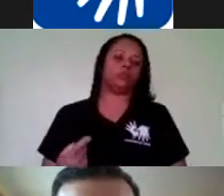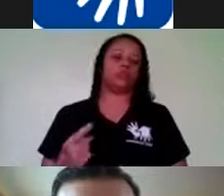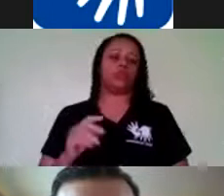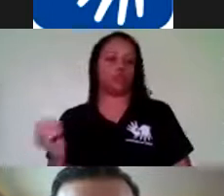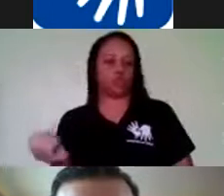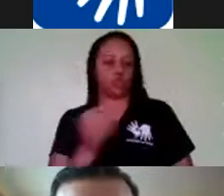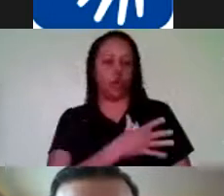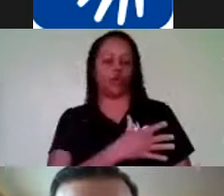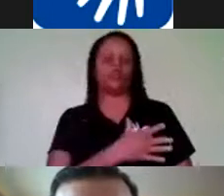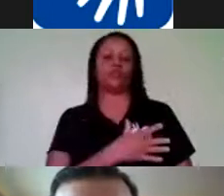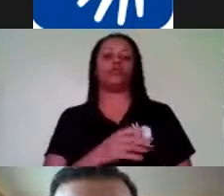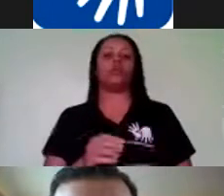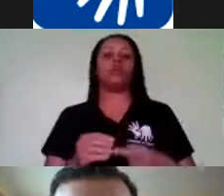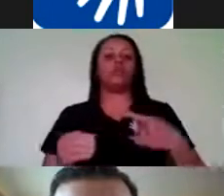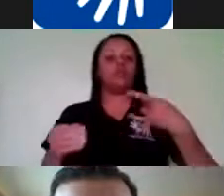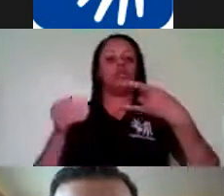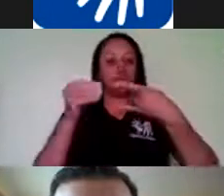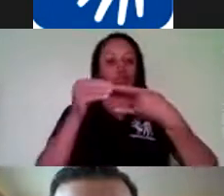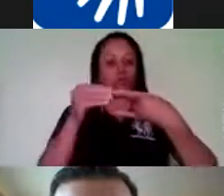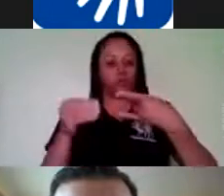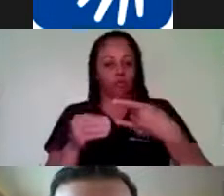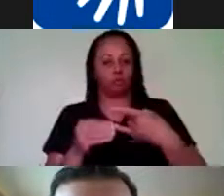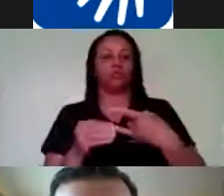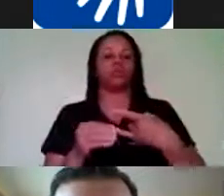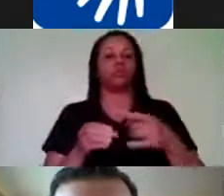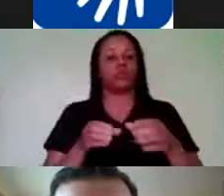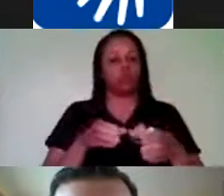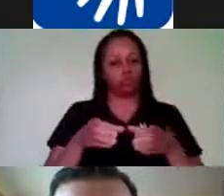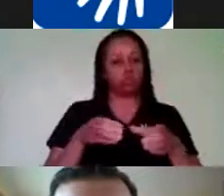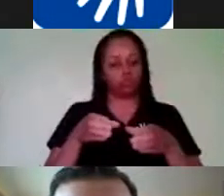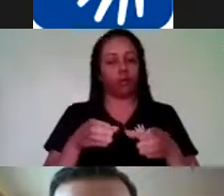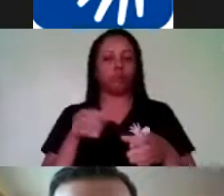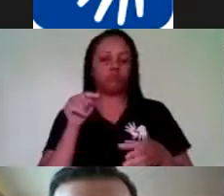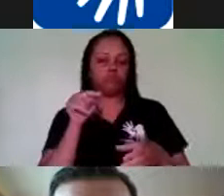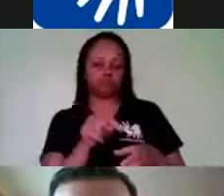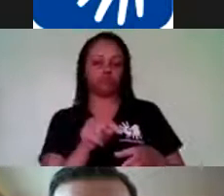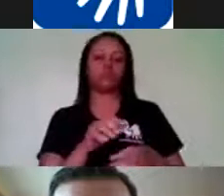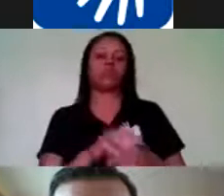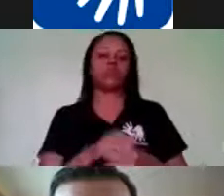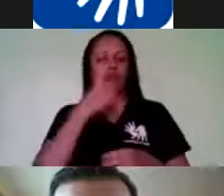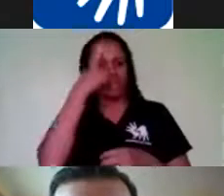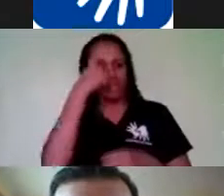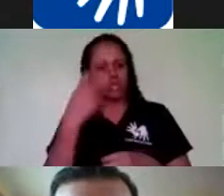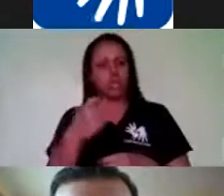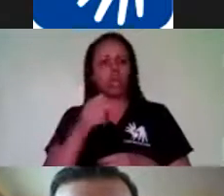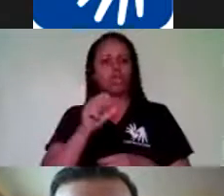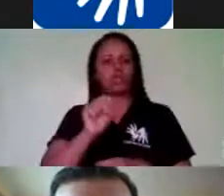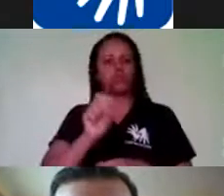coordenando, através da plataforma Ideia SUS, uma perspectiva de